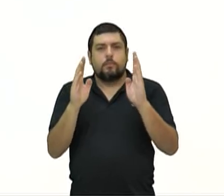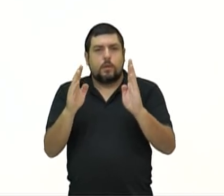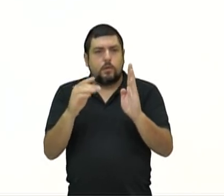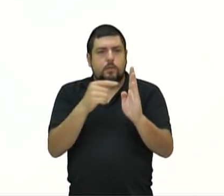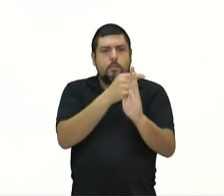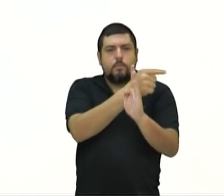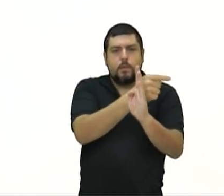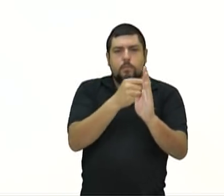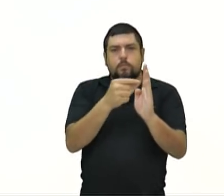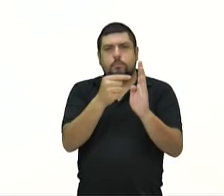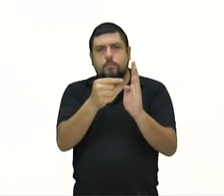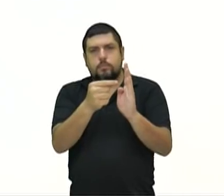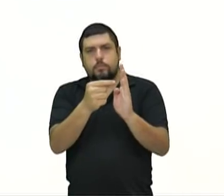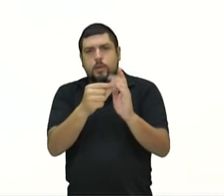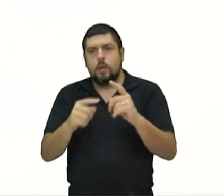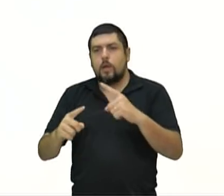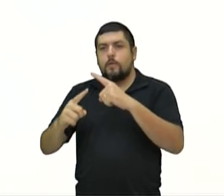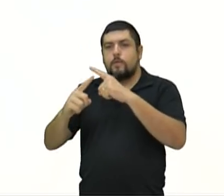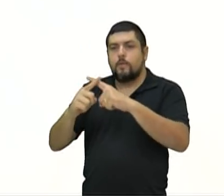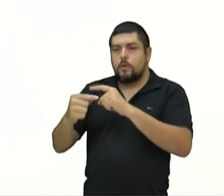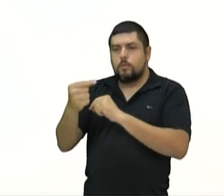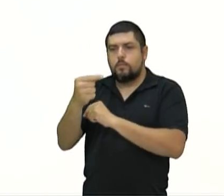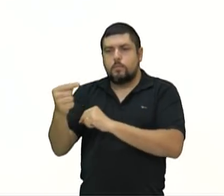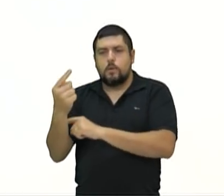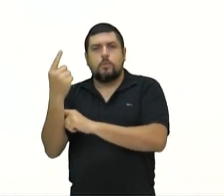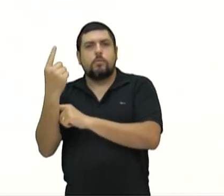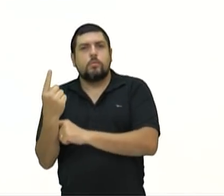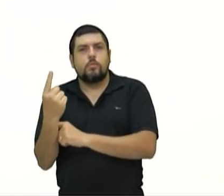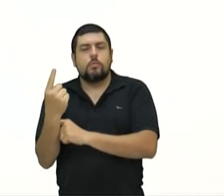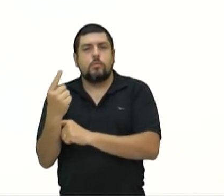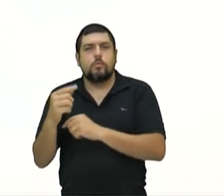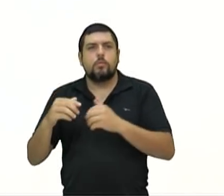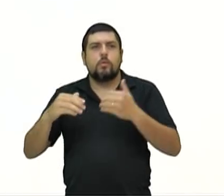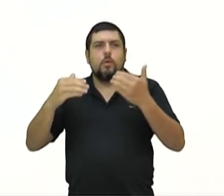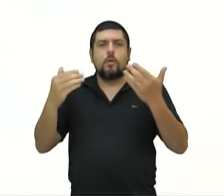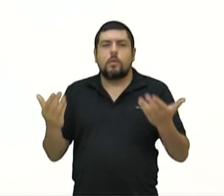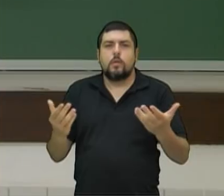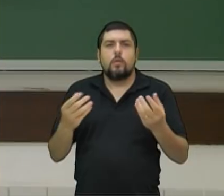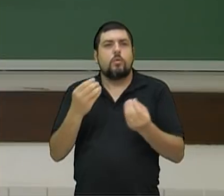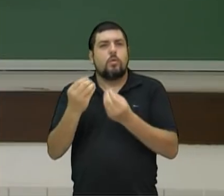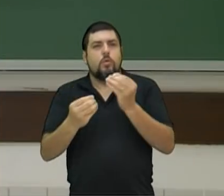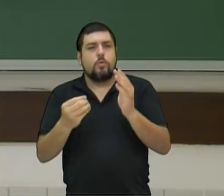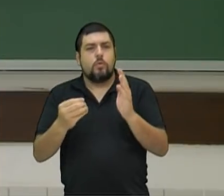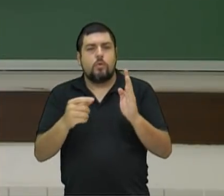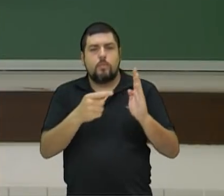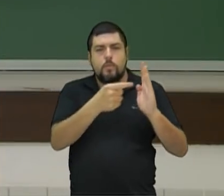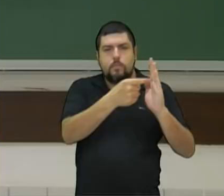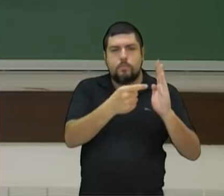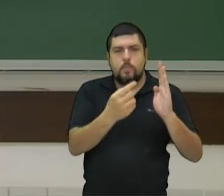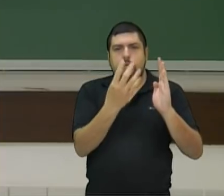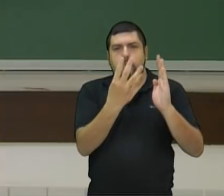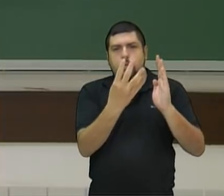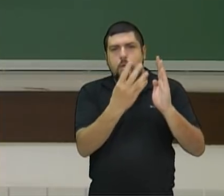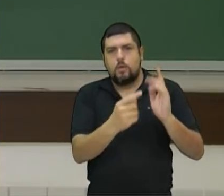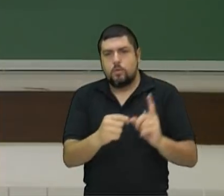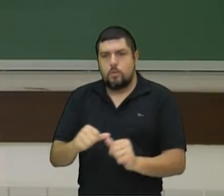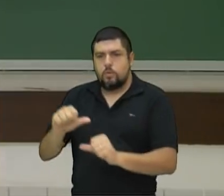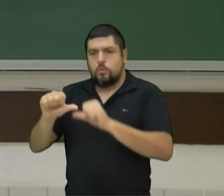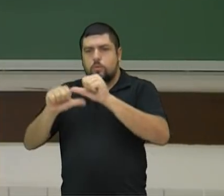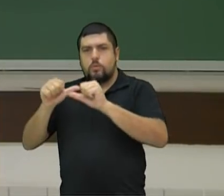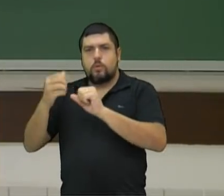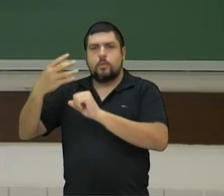por menos 1, ó. Se o número é negativo, eu coloco menos na frente, menos com menos vai virar mais, então fica mais 4.